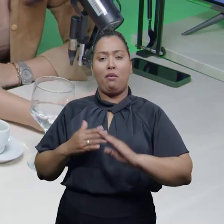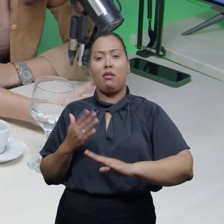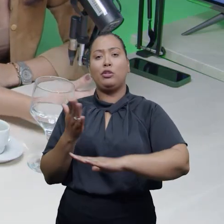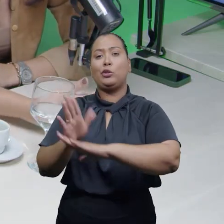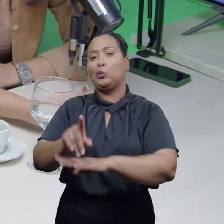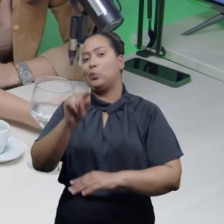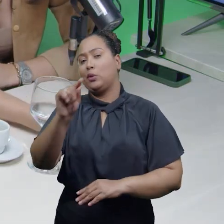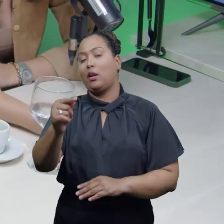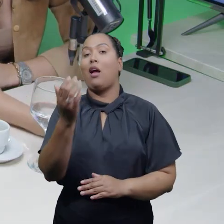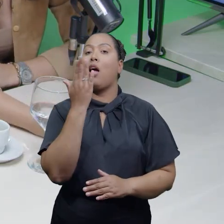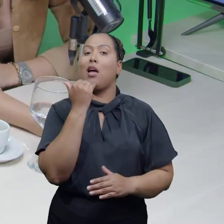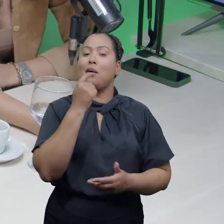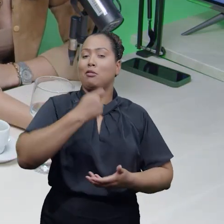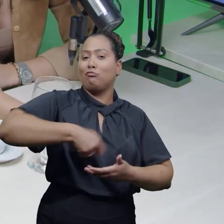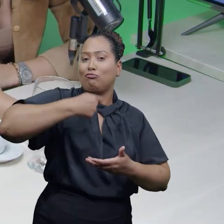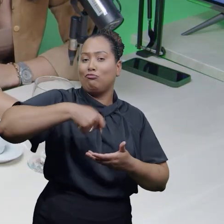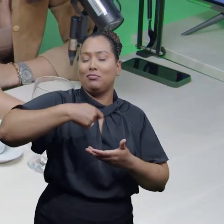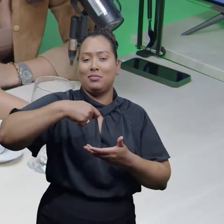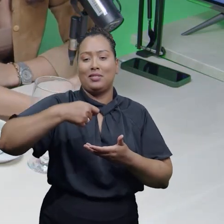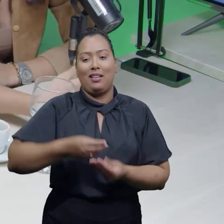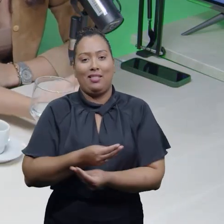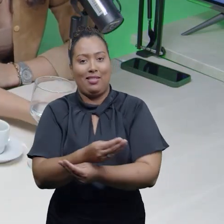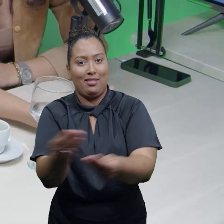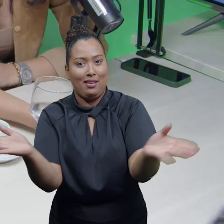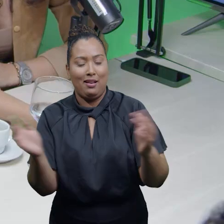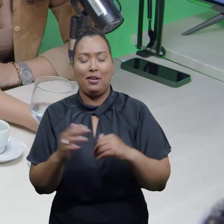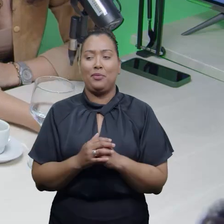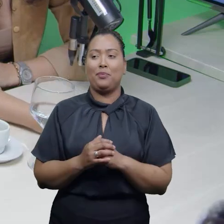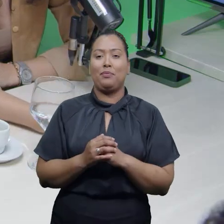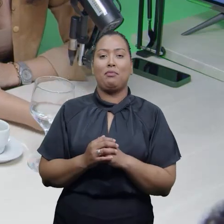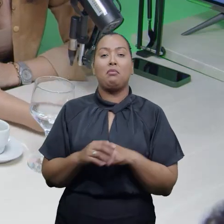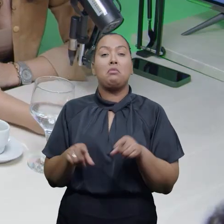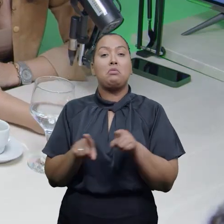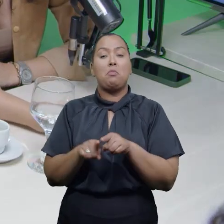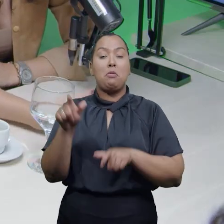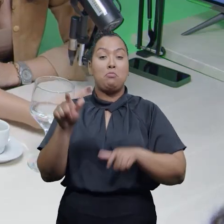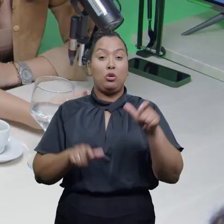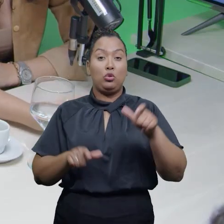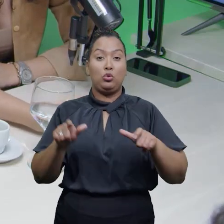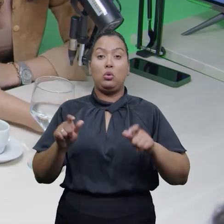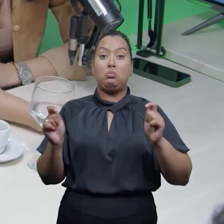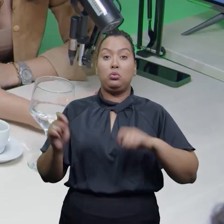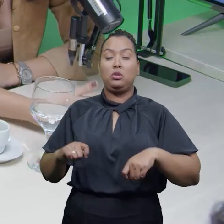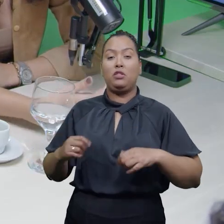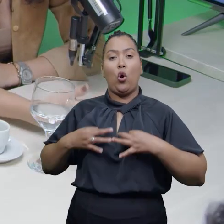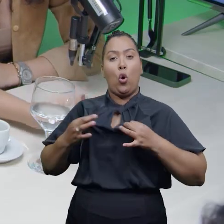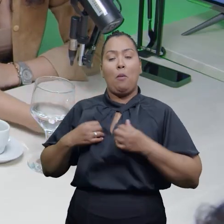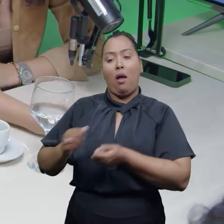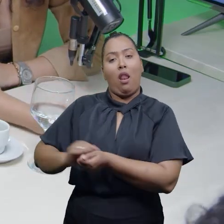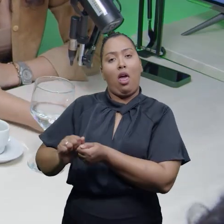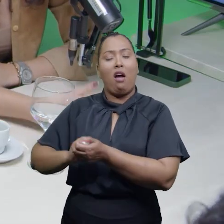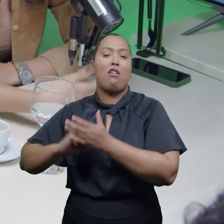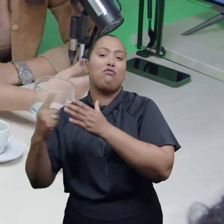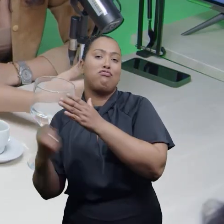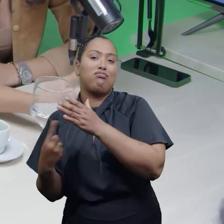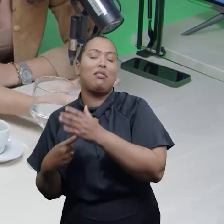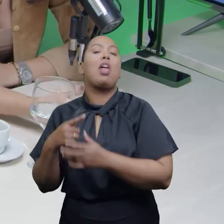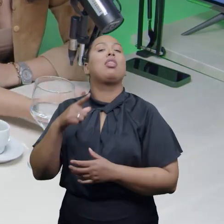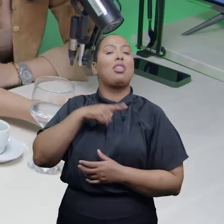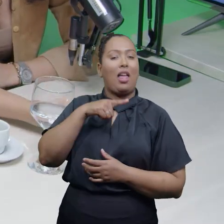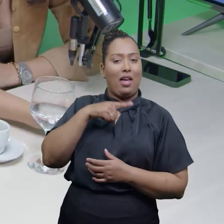por exemplo, de fornecimento de alimentação, de fornecimento de um espaço para que essas pessoas possam lavar suas